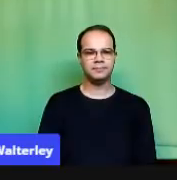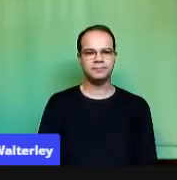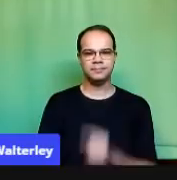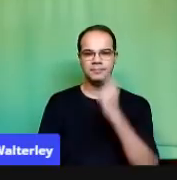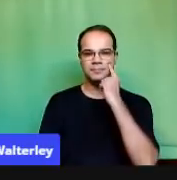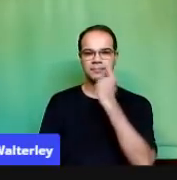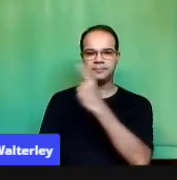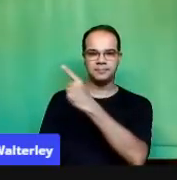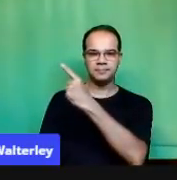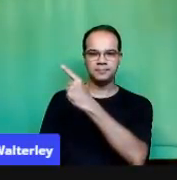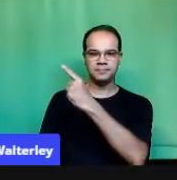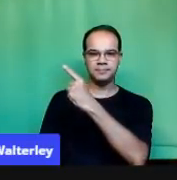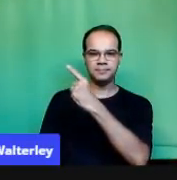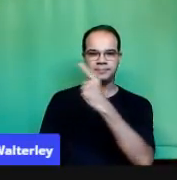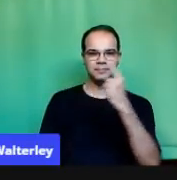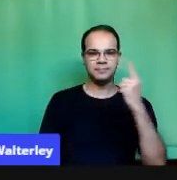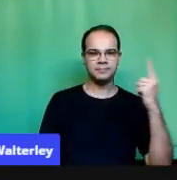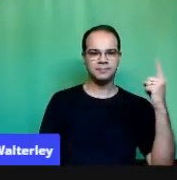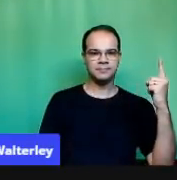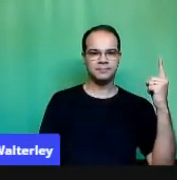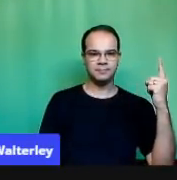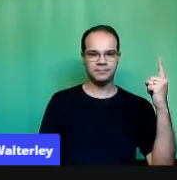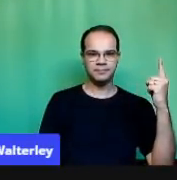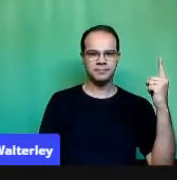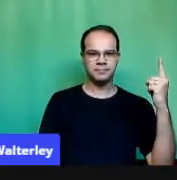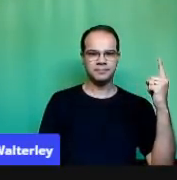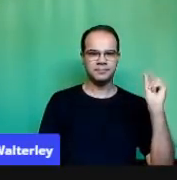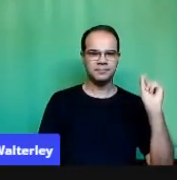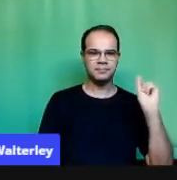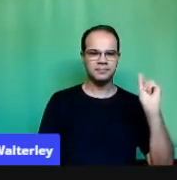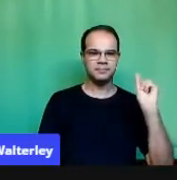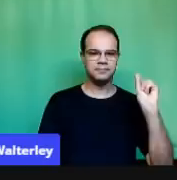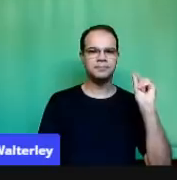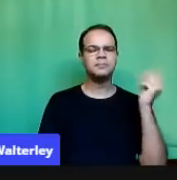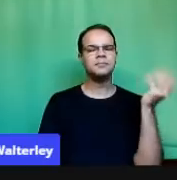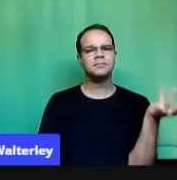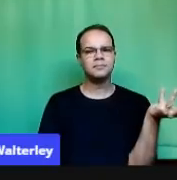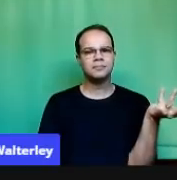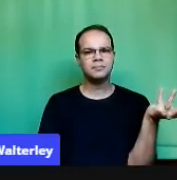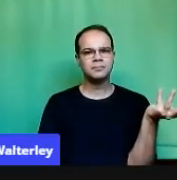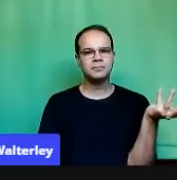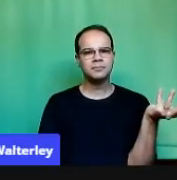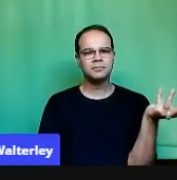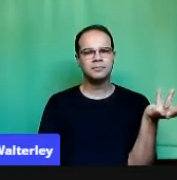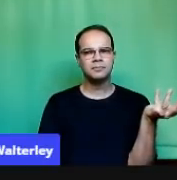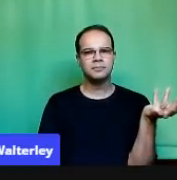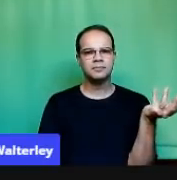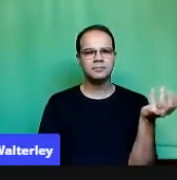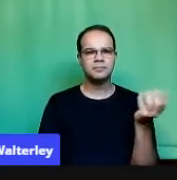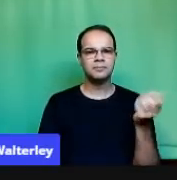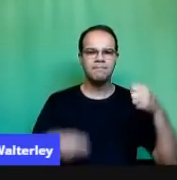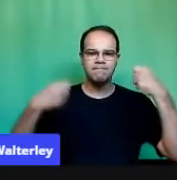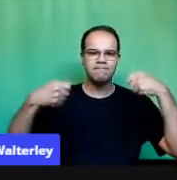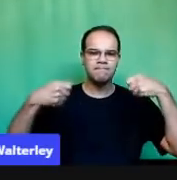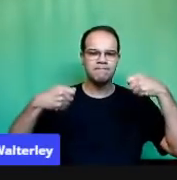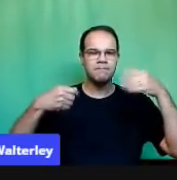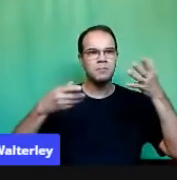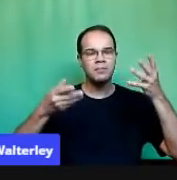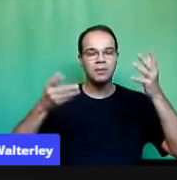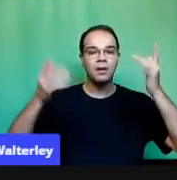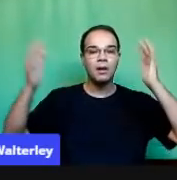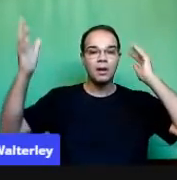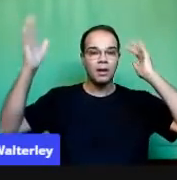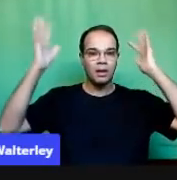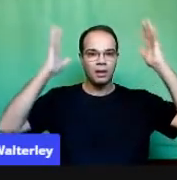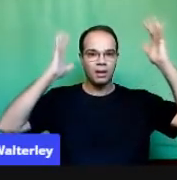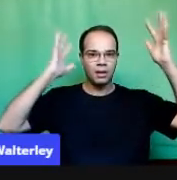Gostaria de, como é feito de forma presencial, que nós pudéssemos refletir um pouco em